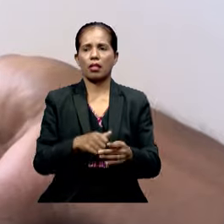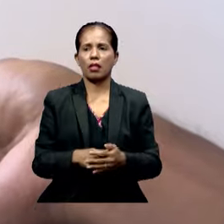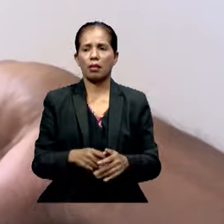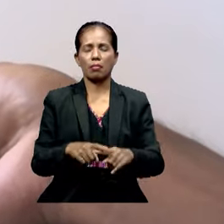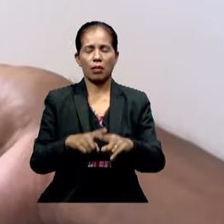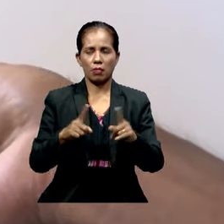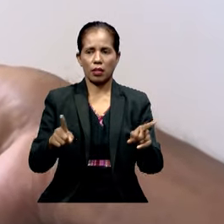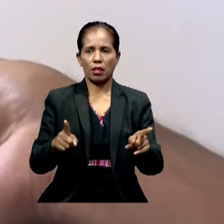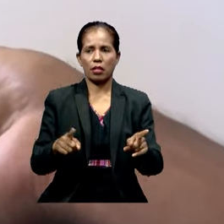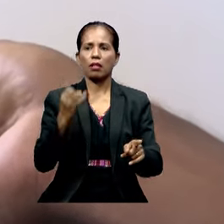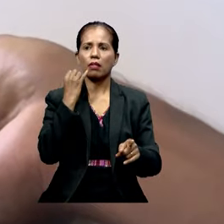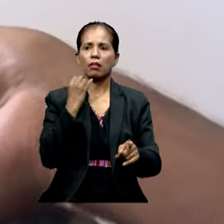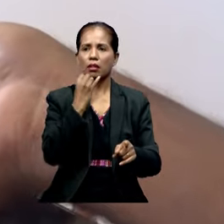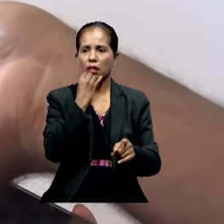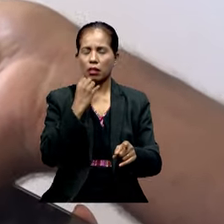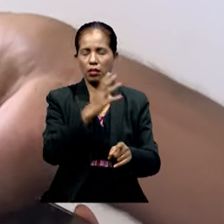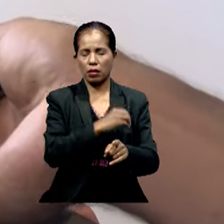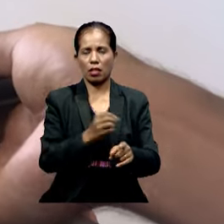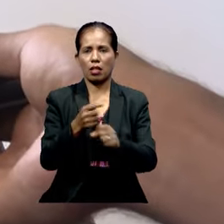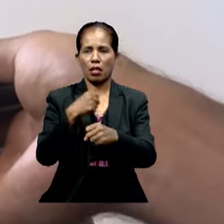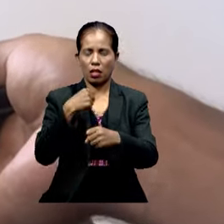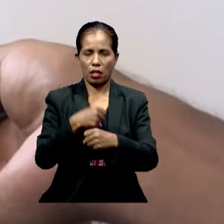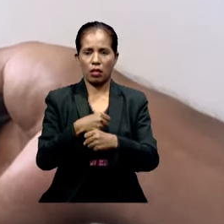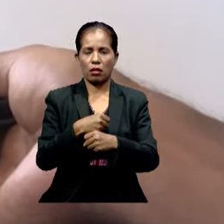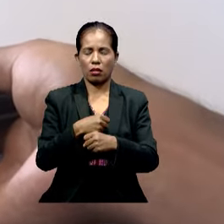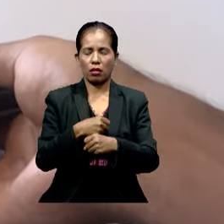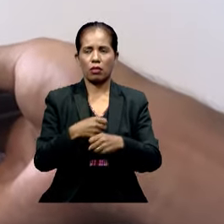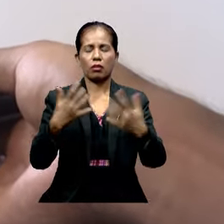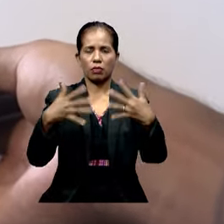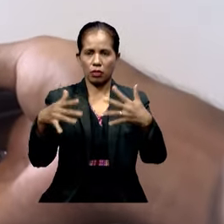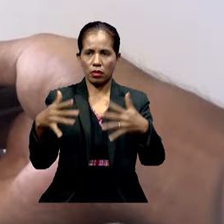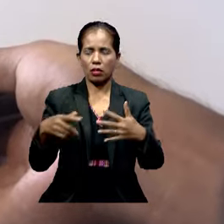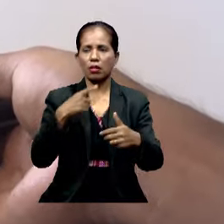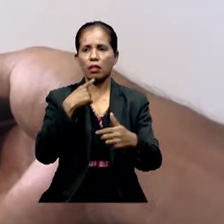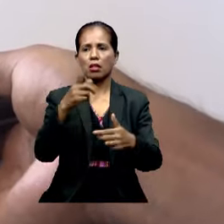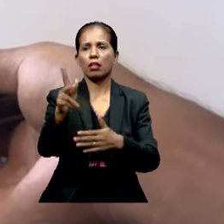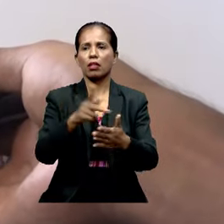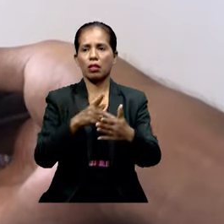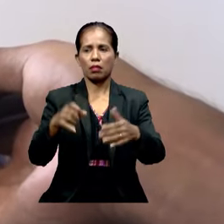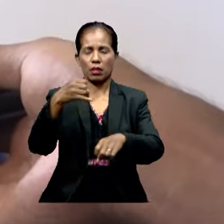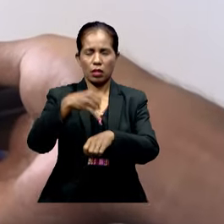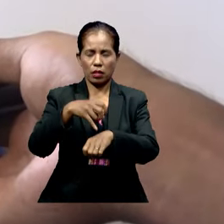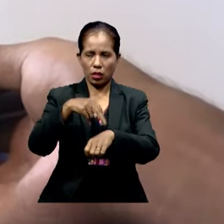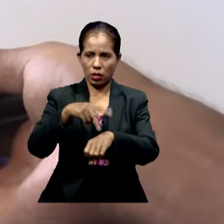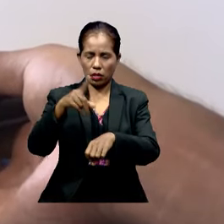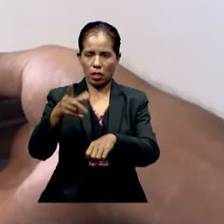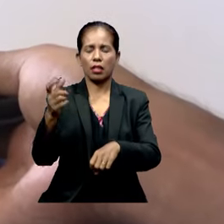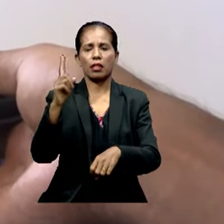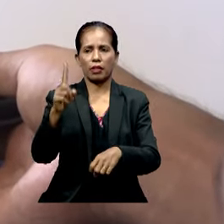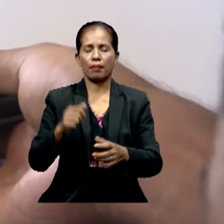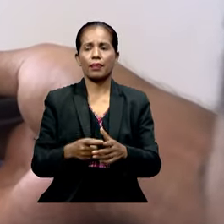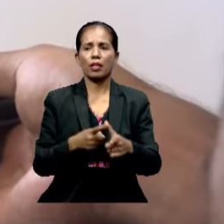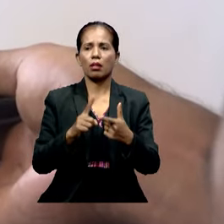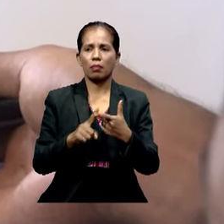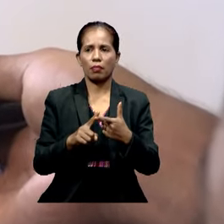maneira, Israel a retaliação, né? Né, até de crime internacional, né? E